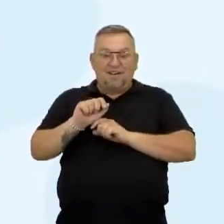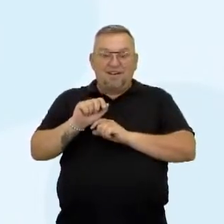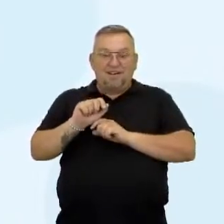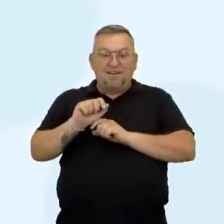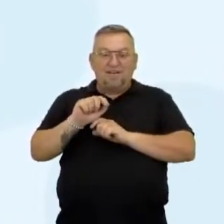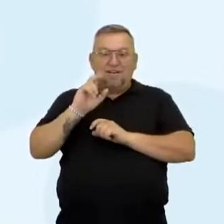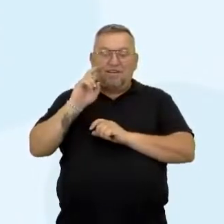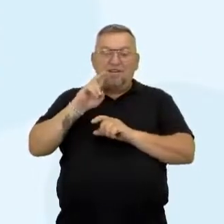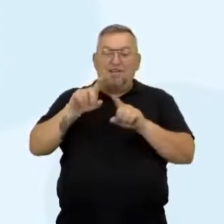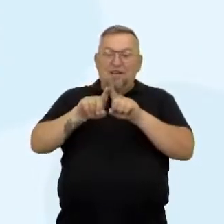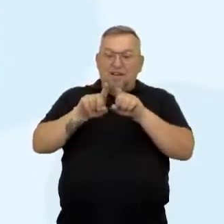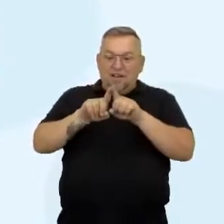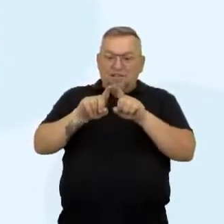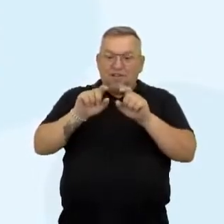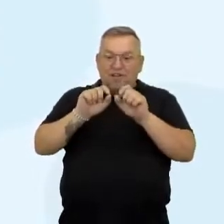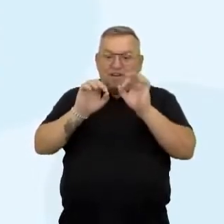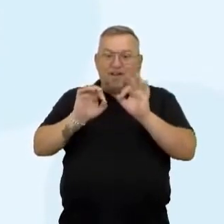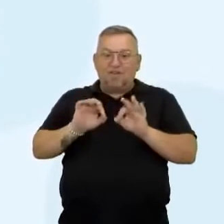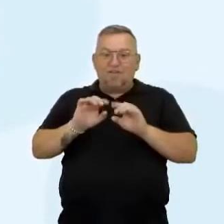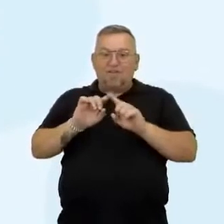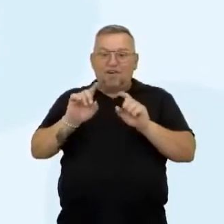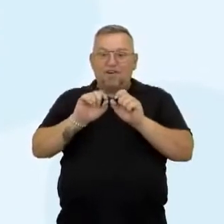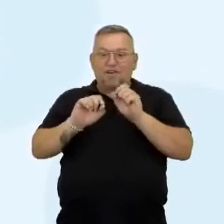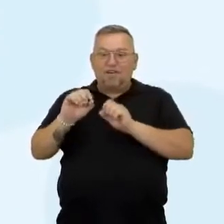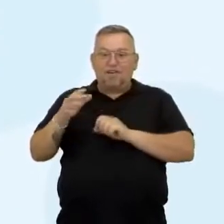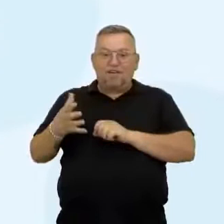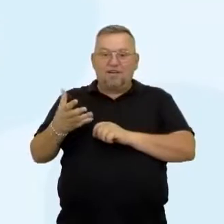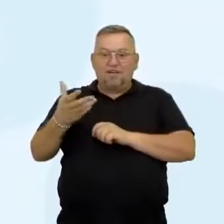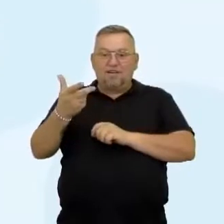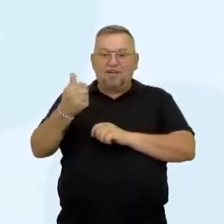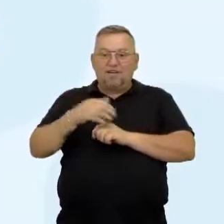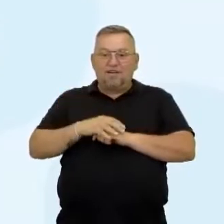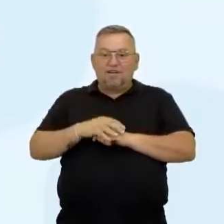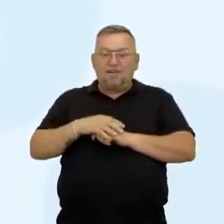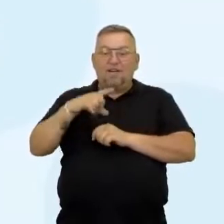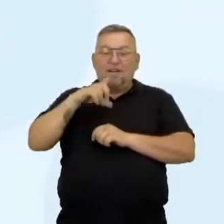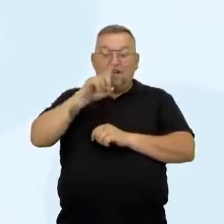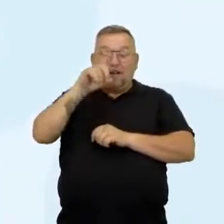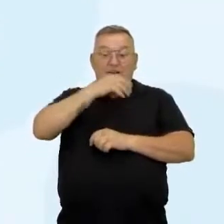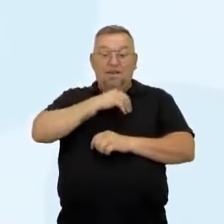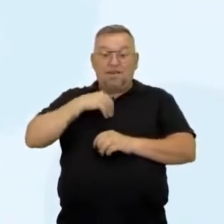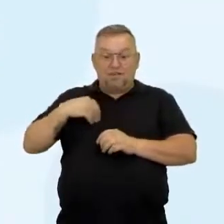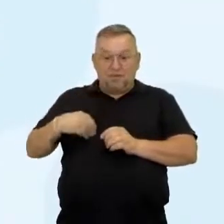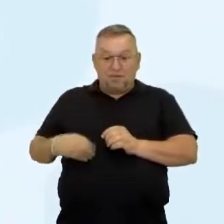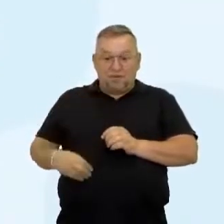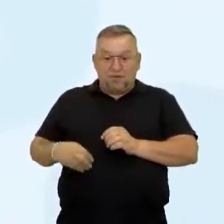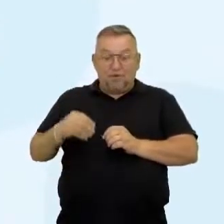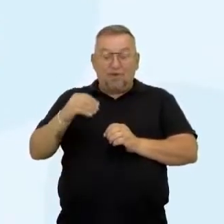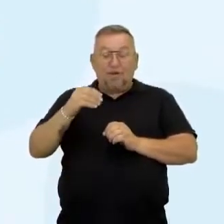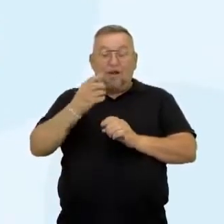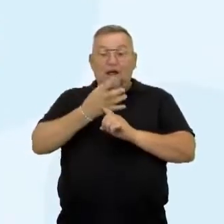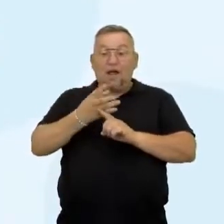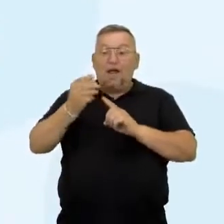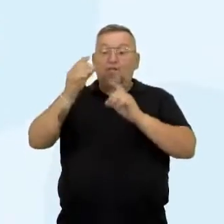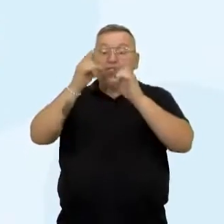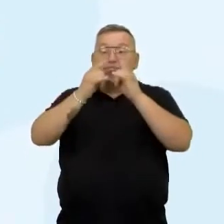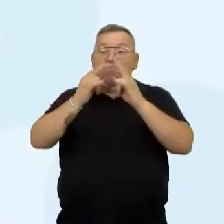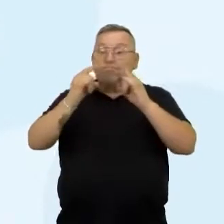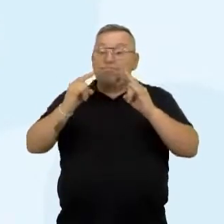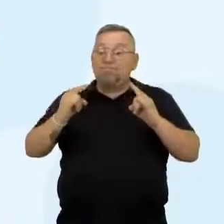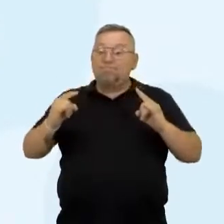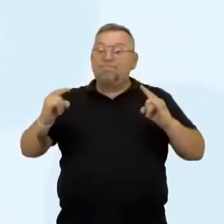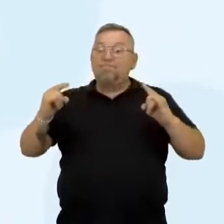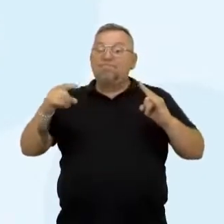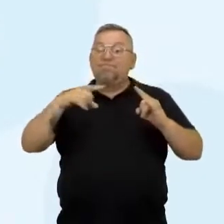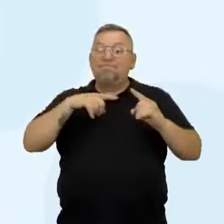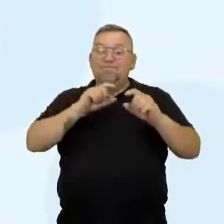Eles não têm muita frequência, assim, mas é maravilhoso, gente, também. Então, na China, a arte do circo é muito valorizada, porque conta